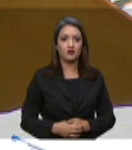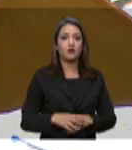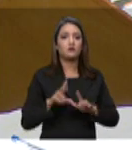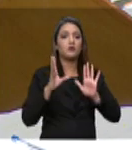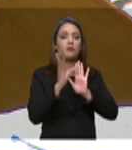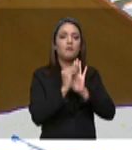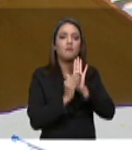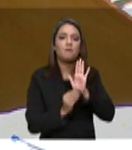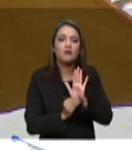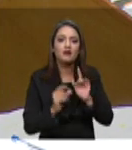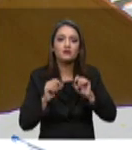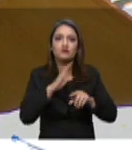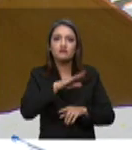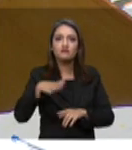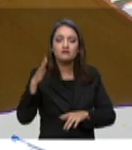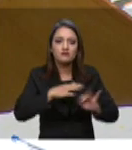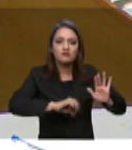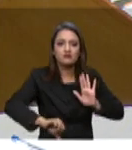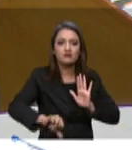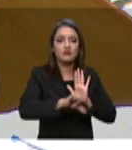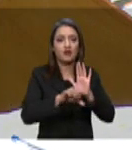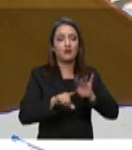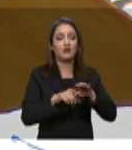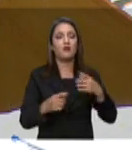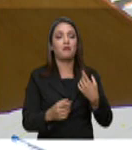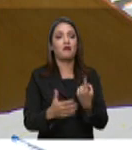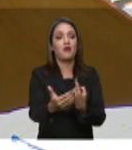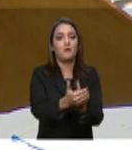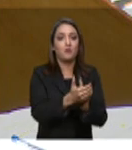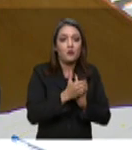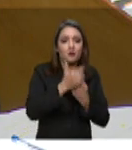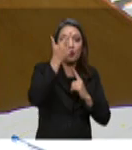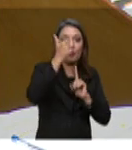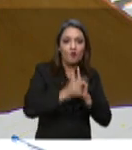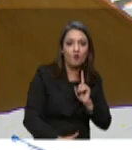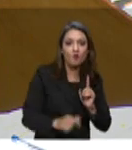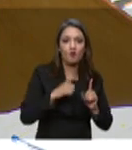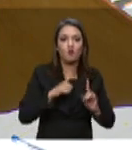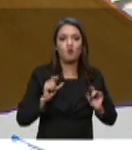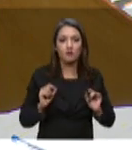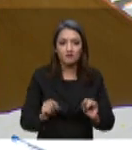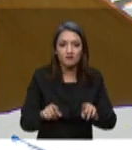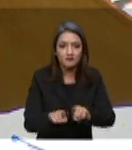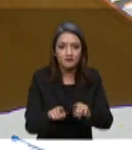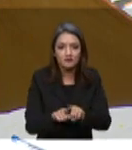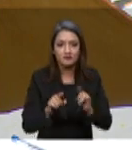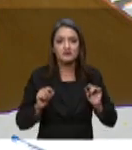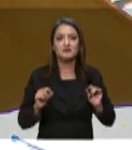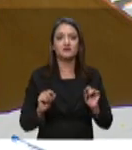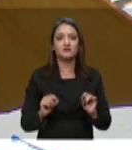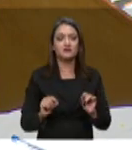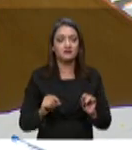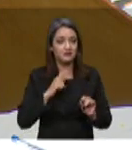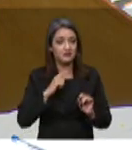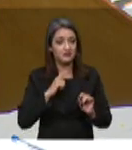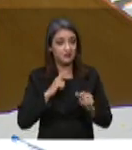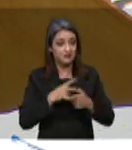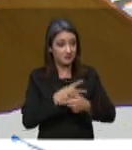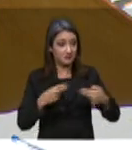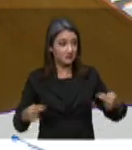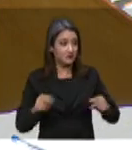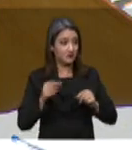abolitio criminis segundo a imunidade parlamentar É certo que a jurisprudência desta corte sedimentou entendimento segundo o qual